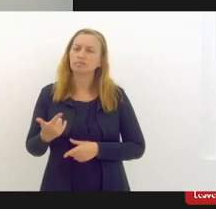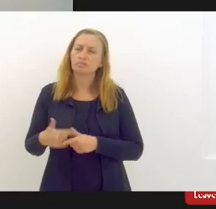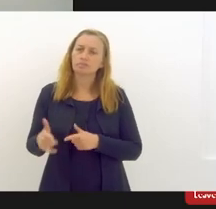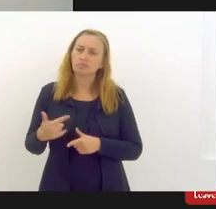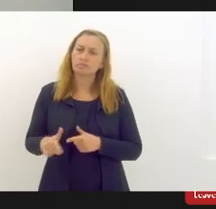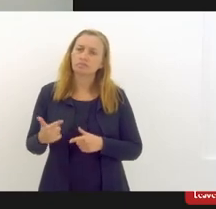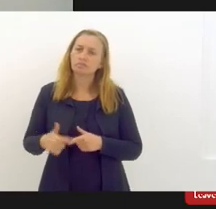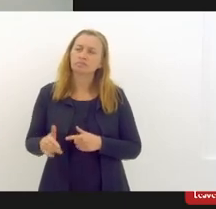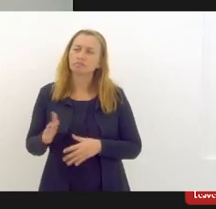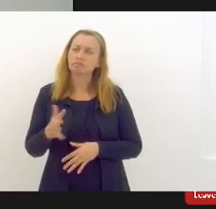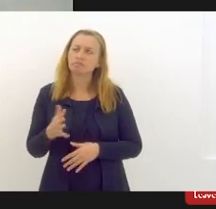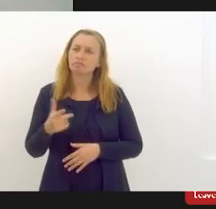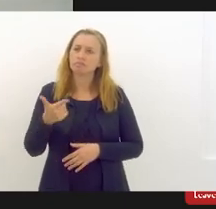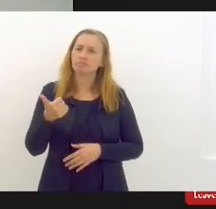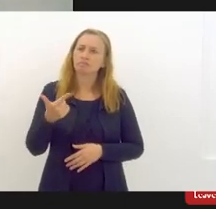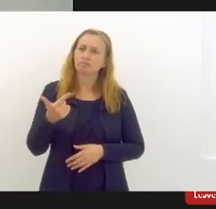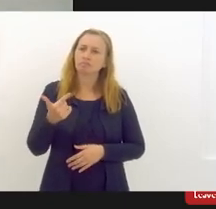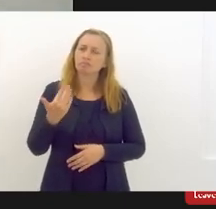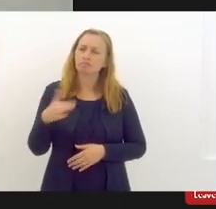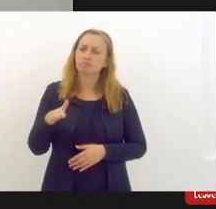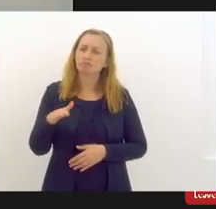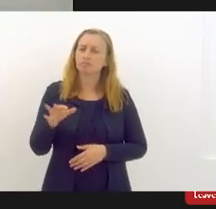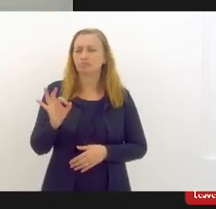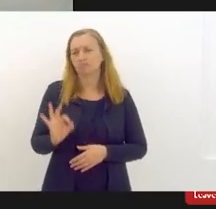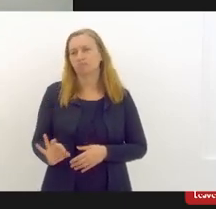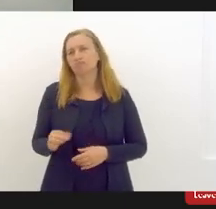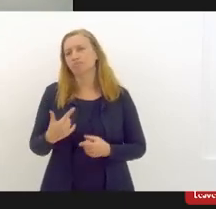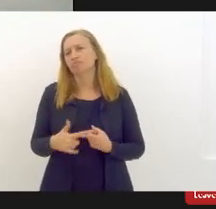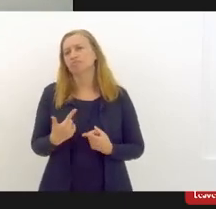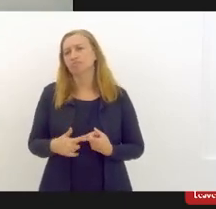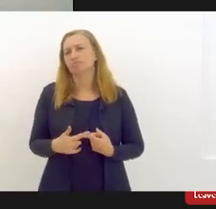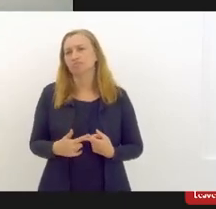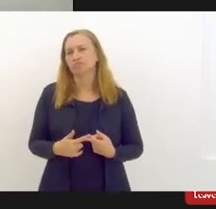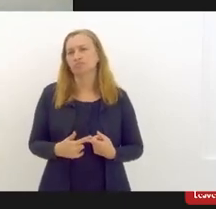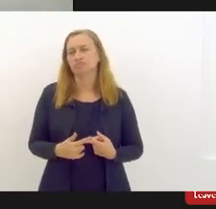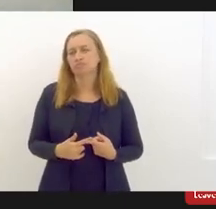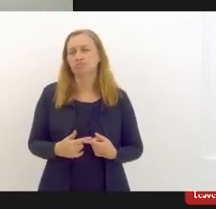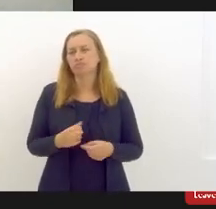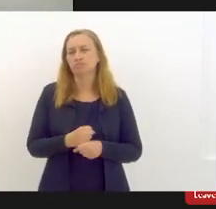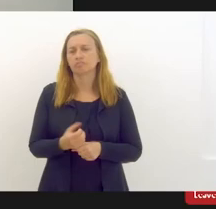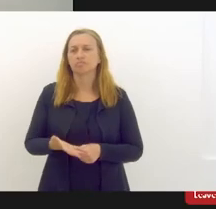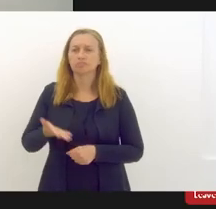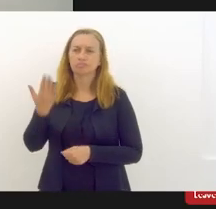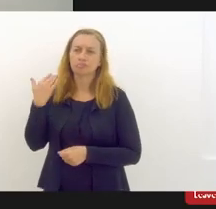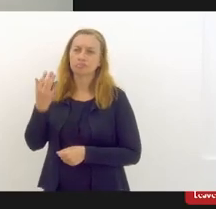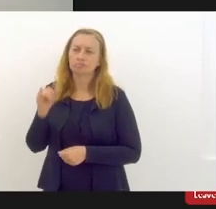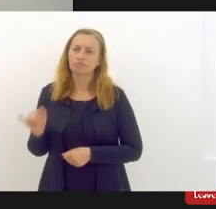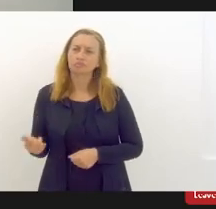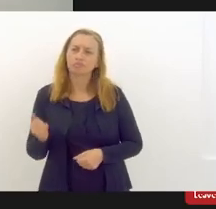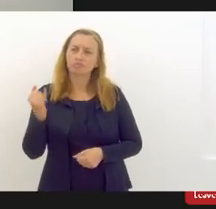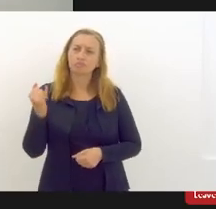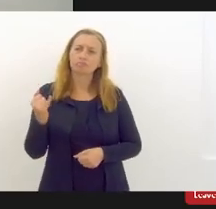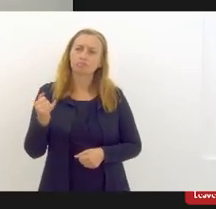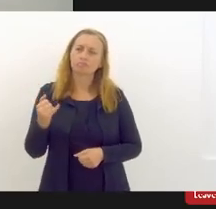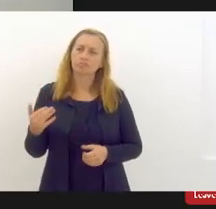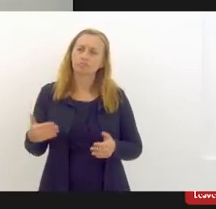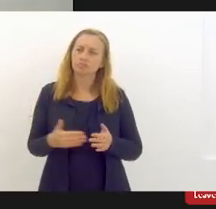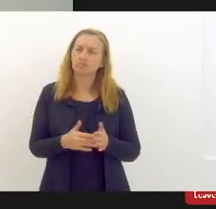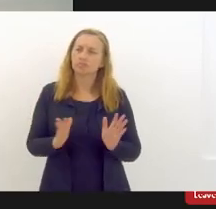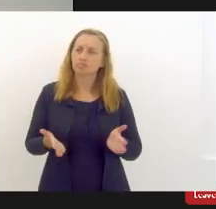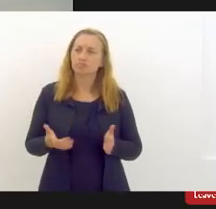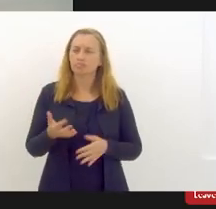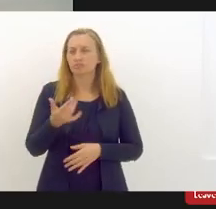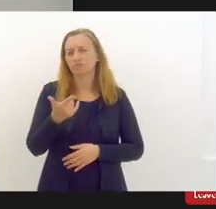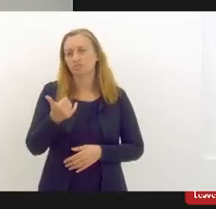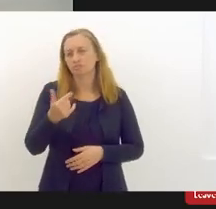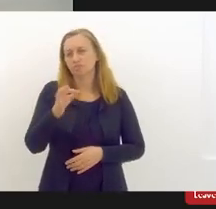defasagem de mais ou menos 12,5%, porque ele foi corrigido no passado e a inflação de lá para cá já ocorreu em